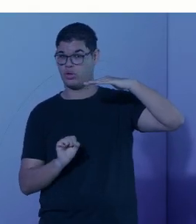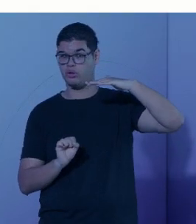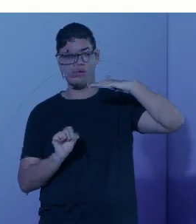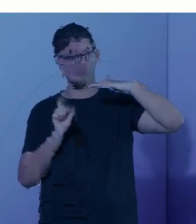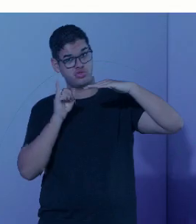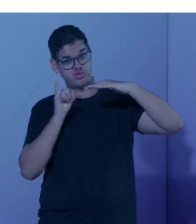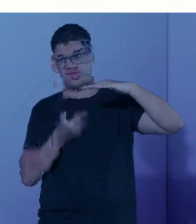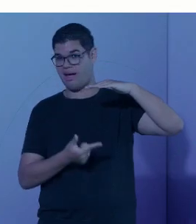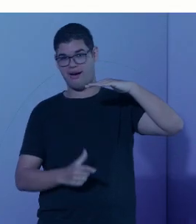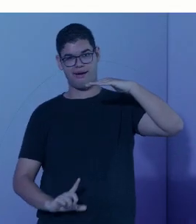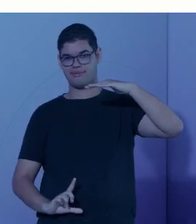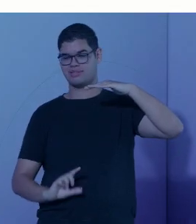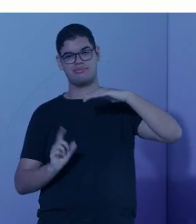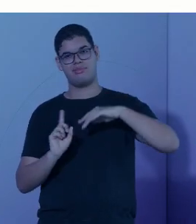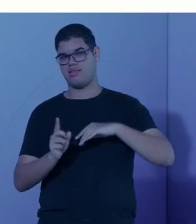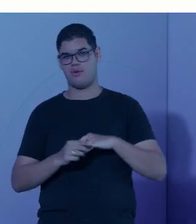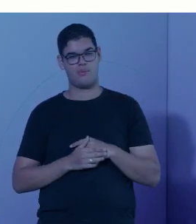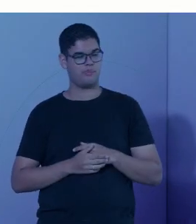doença rara.